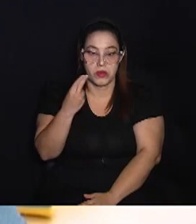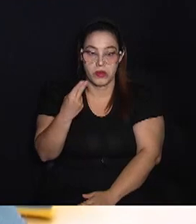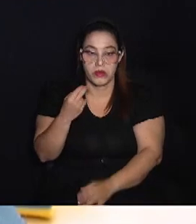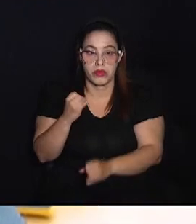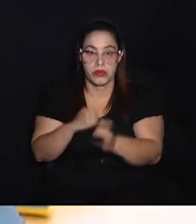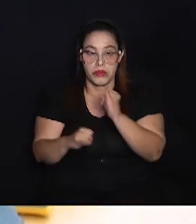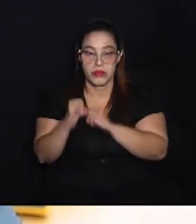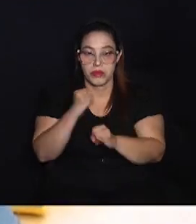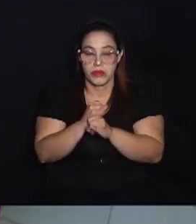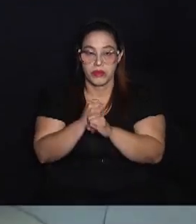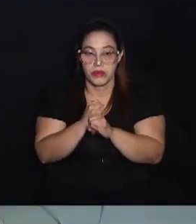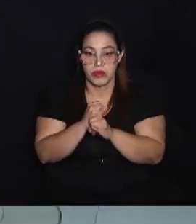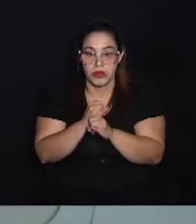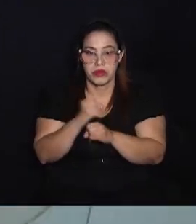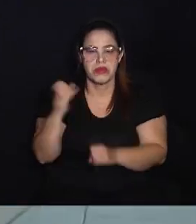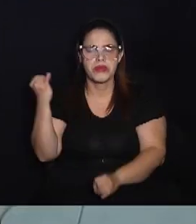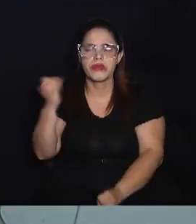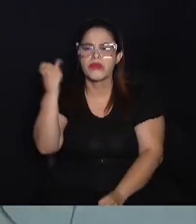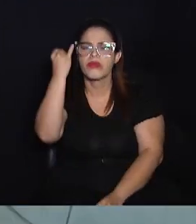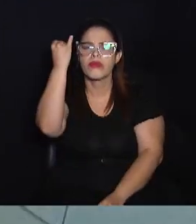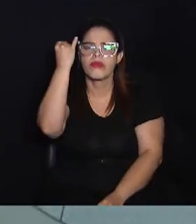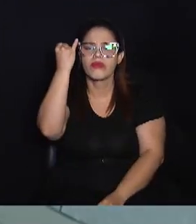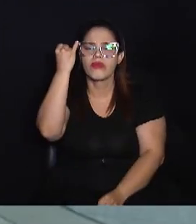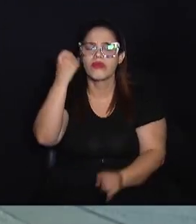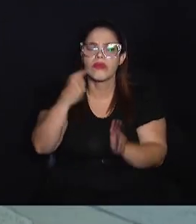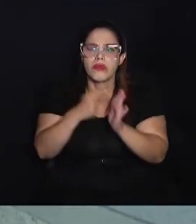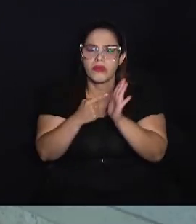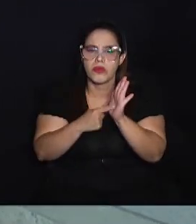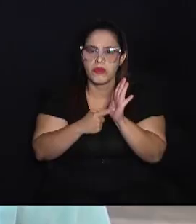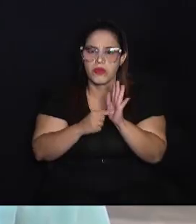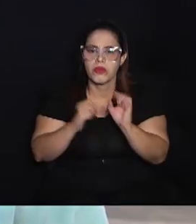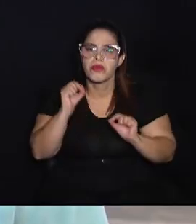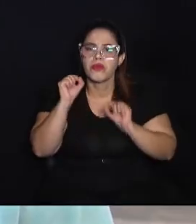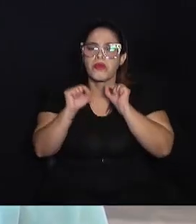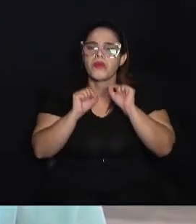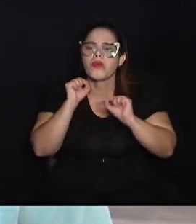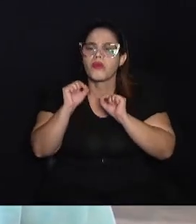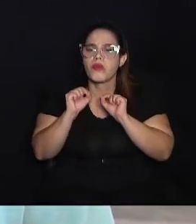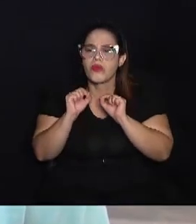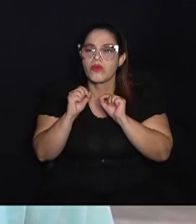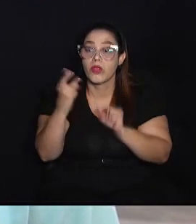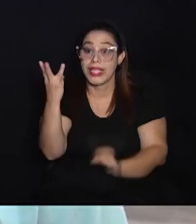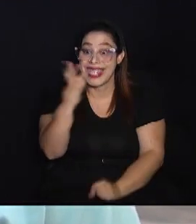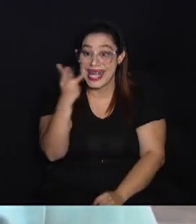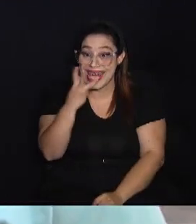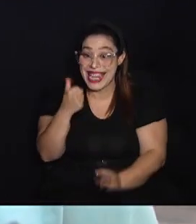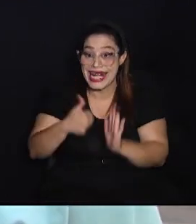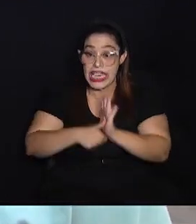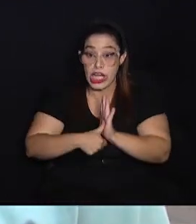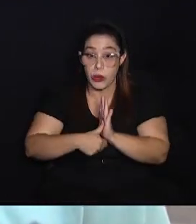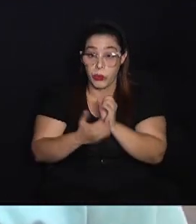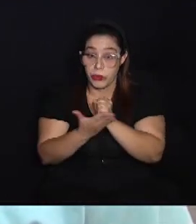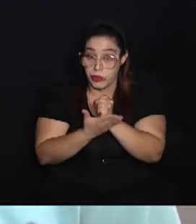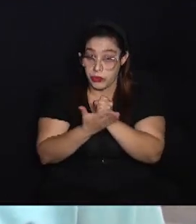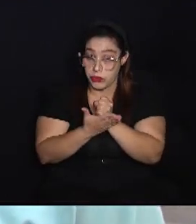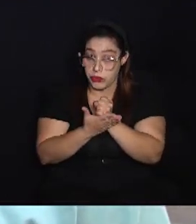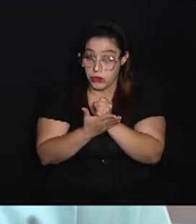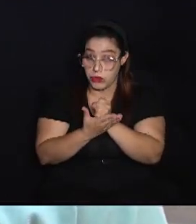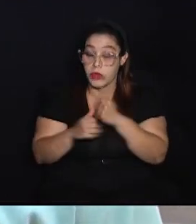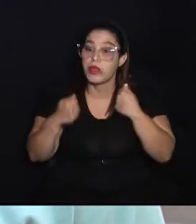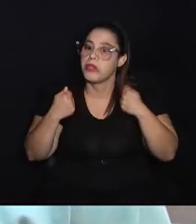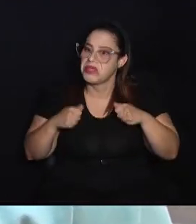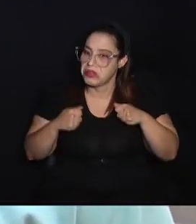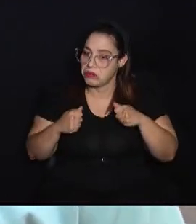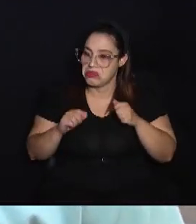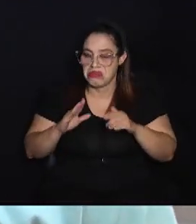na escola, é importante ter em mãos alguns documentos. Tem 3 documentos básicos e outros documentos que podem ser necessários